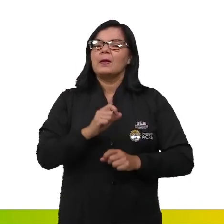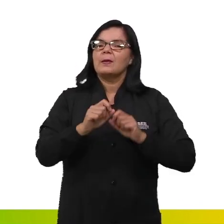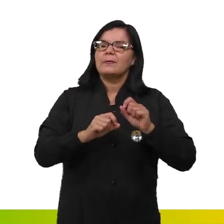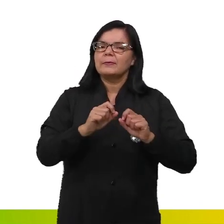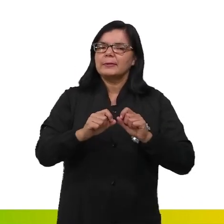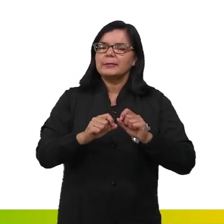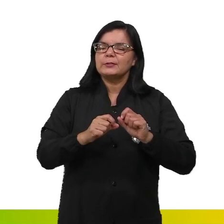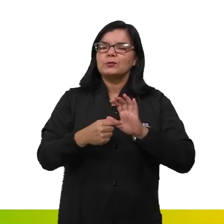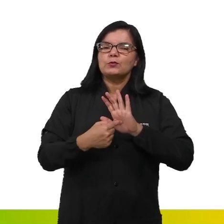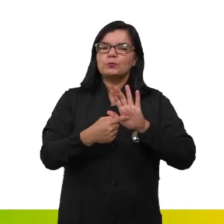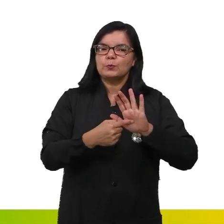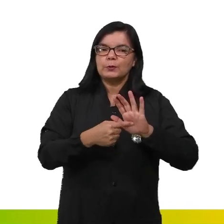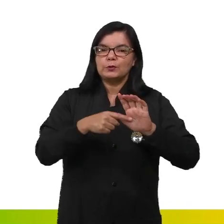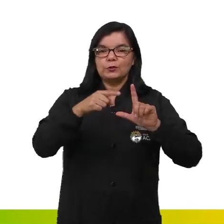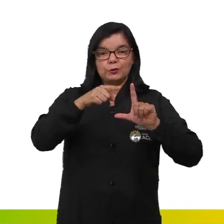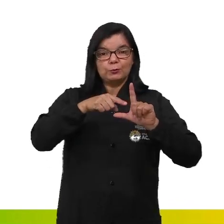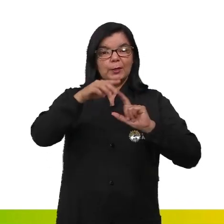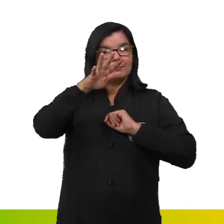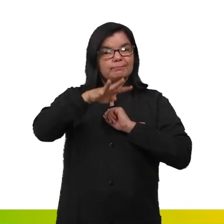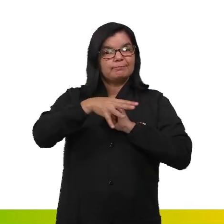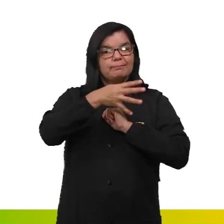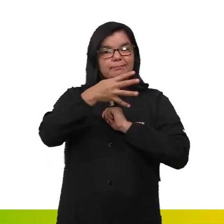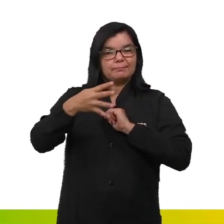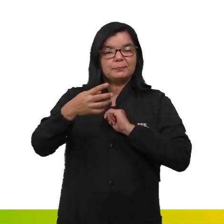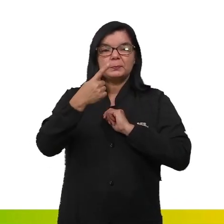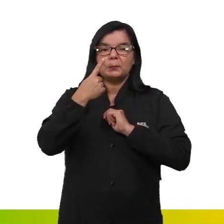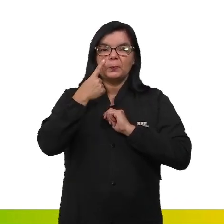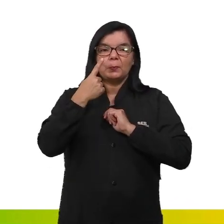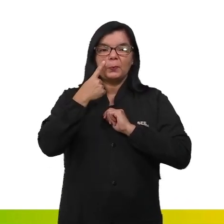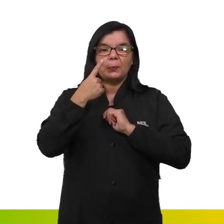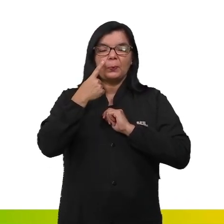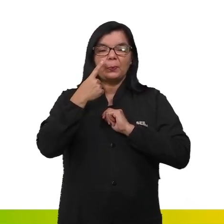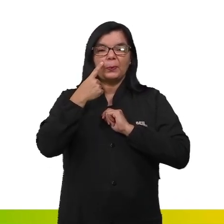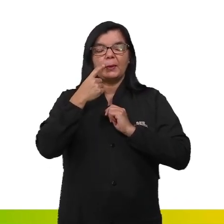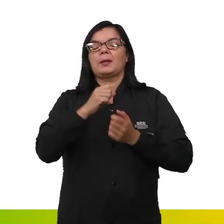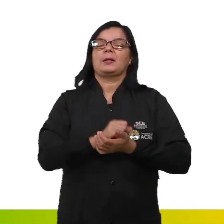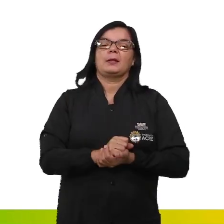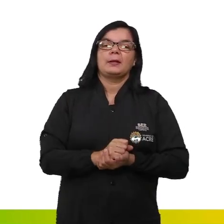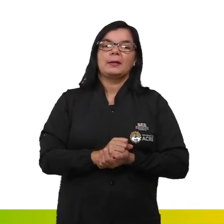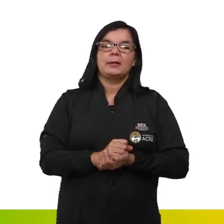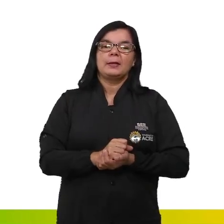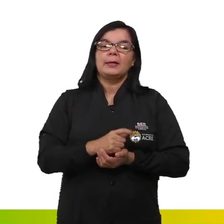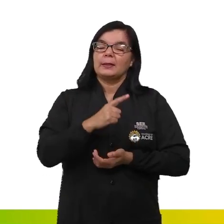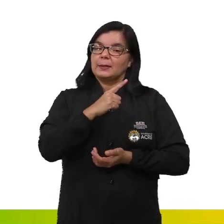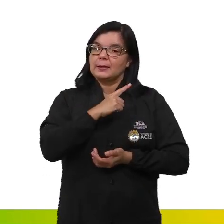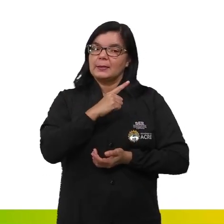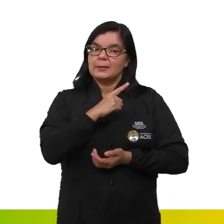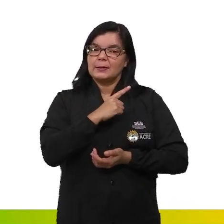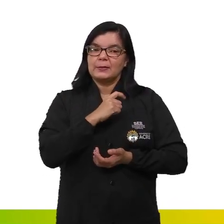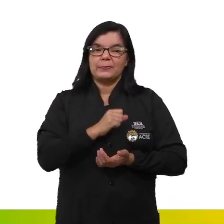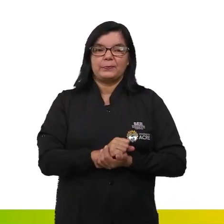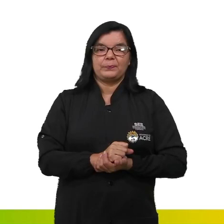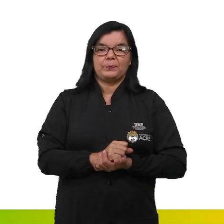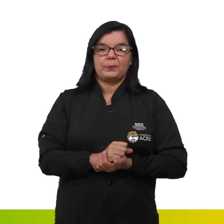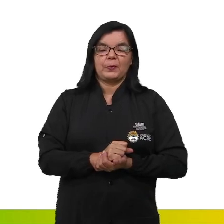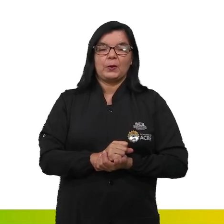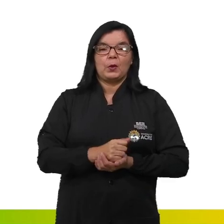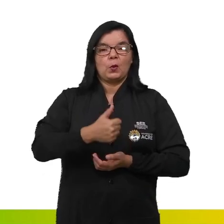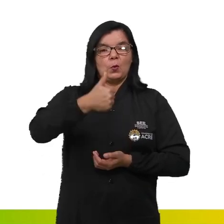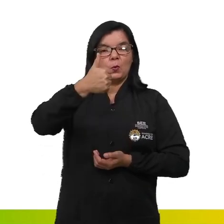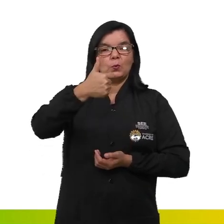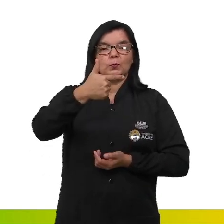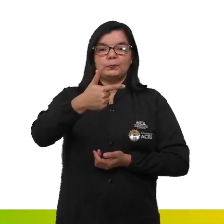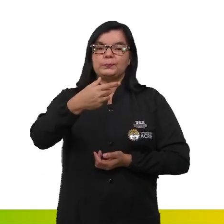ele vem através de uma tabela. Observem aqui comigo, ó. A tabela tem a posição aí